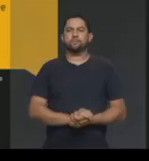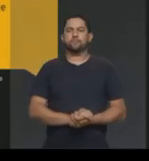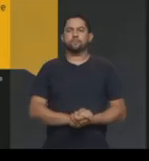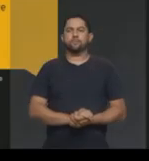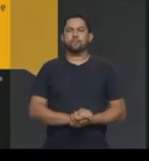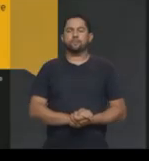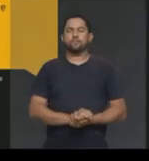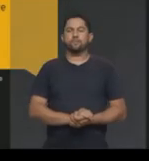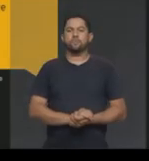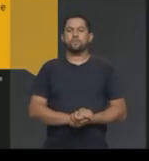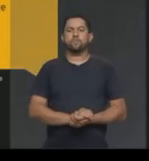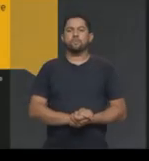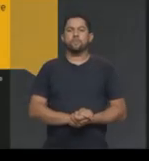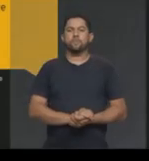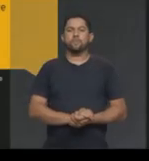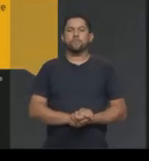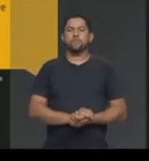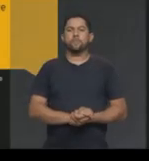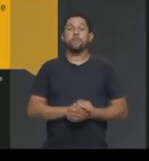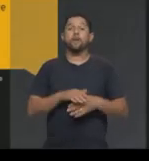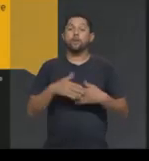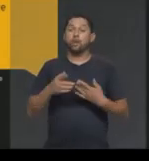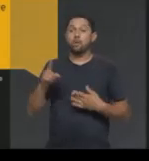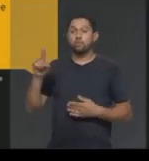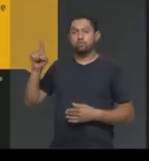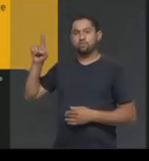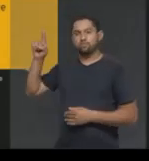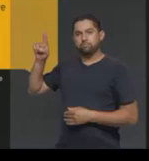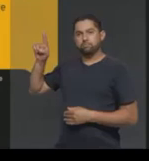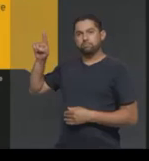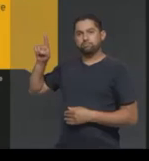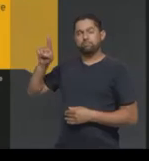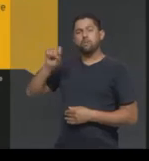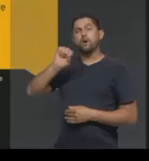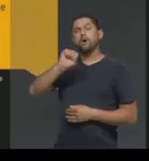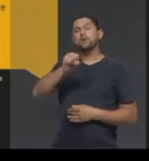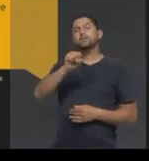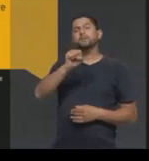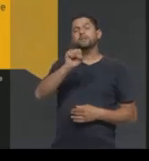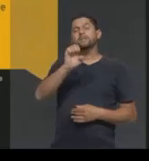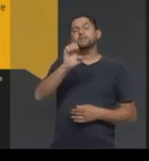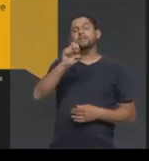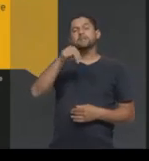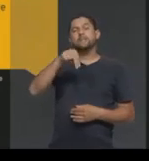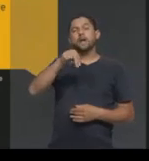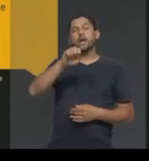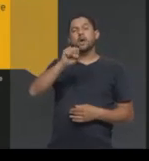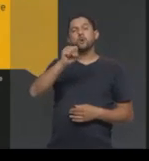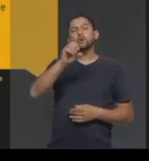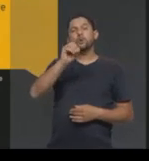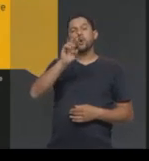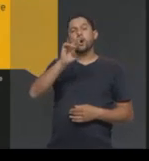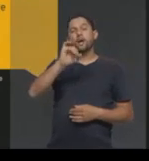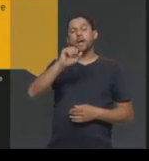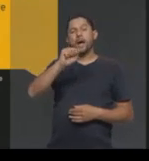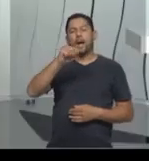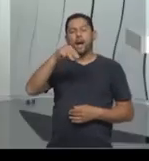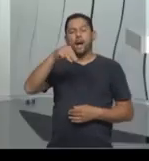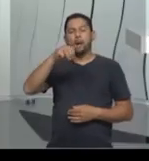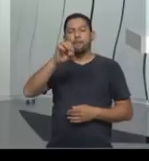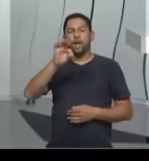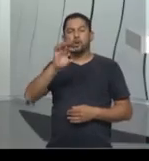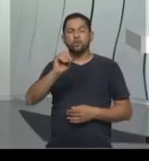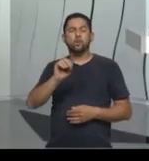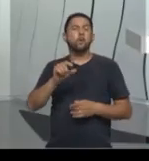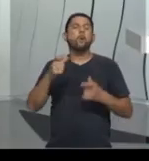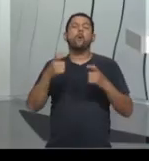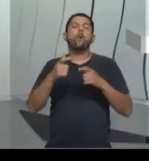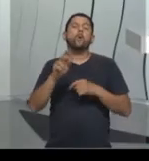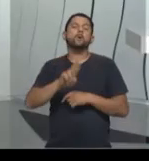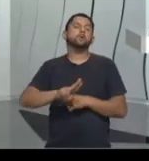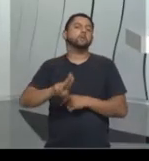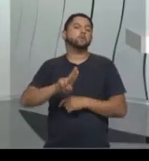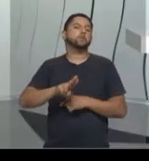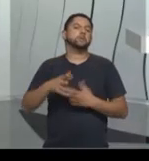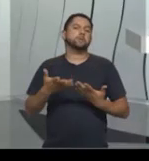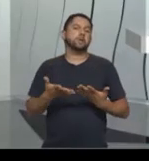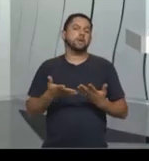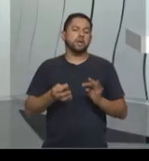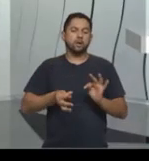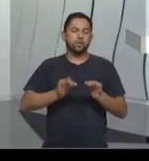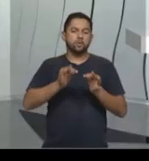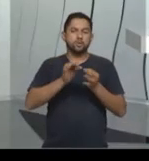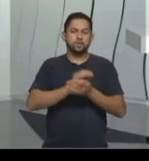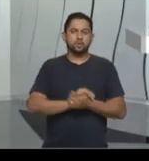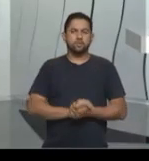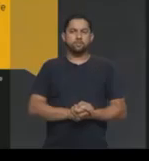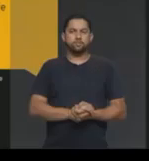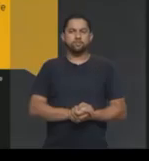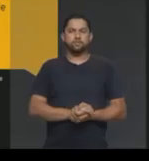primeiro delas é o sensoriamento remoto. O que significa o sensoriamento remoto? Onde que a gente utiliza esse tipo de tecnologia? Então,